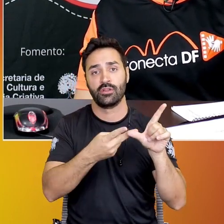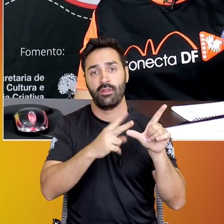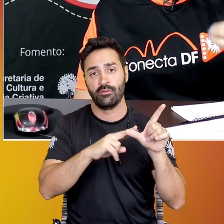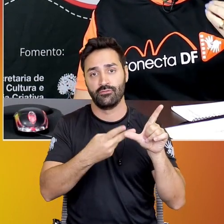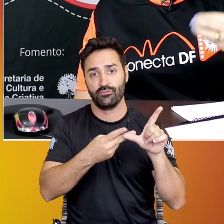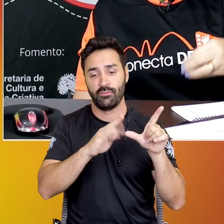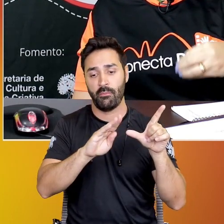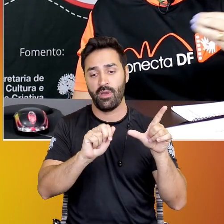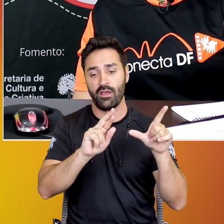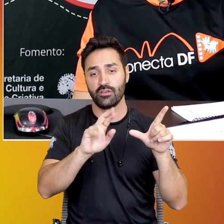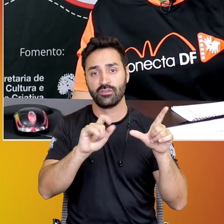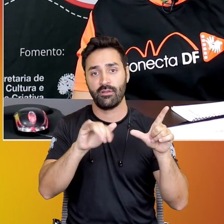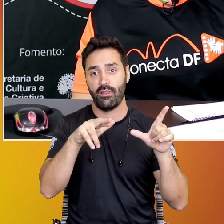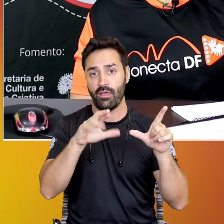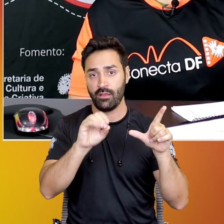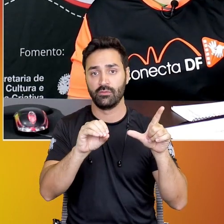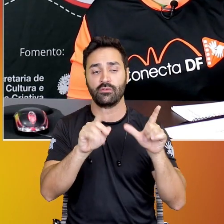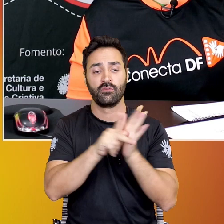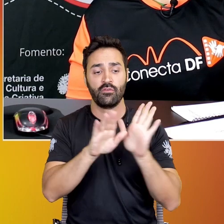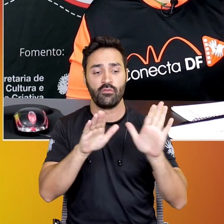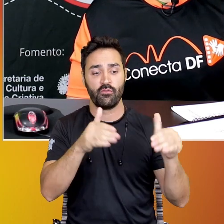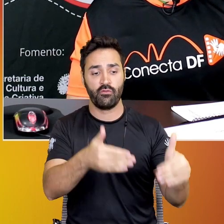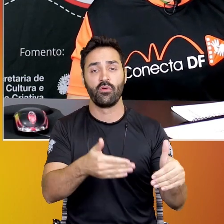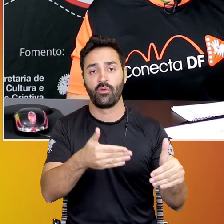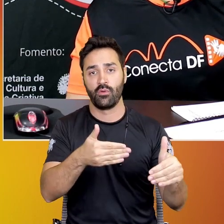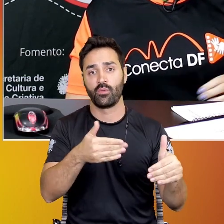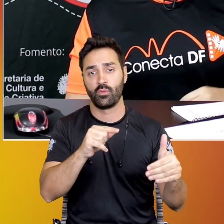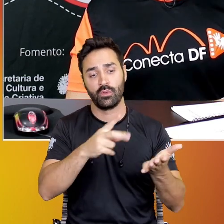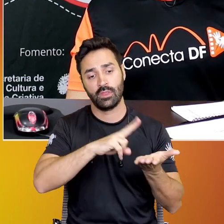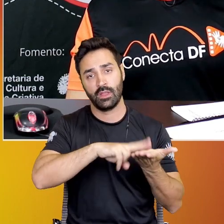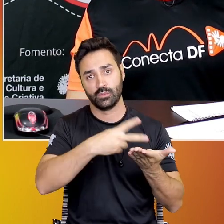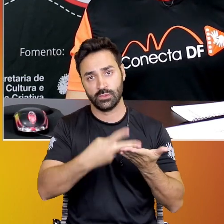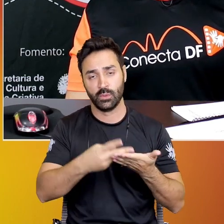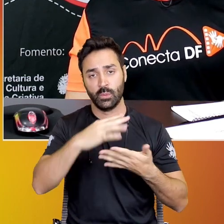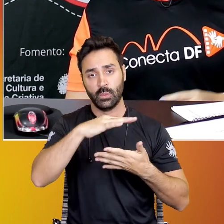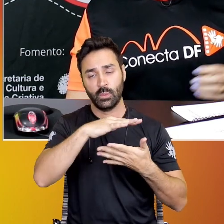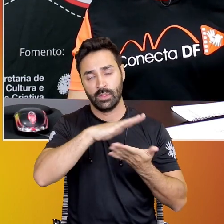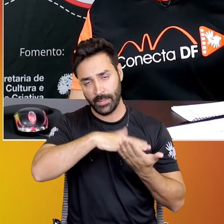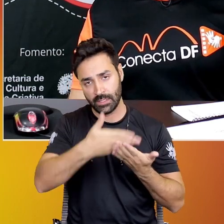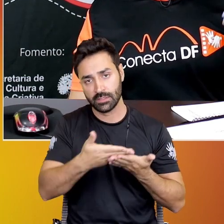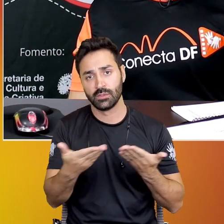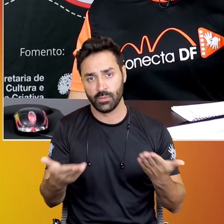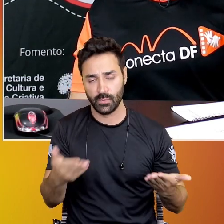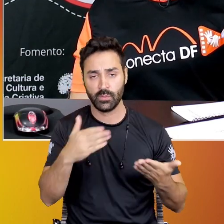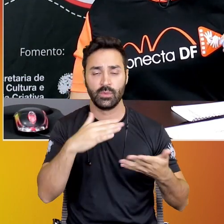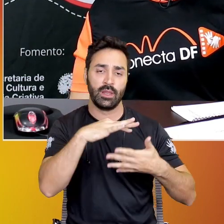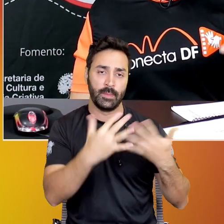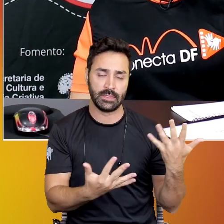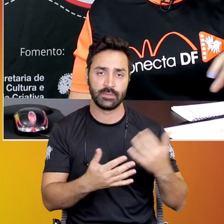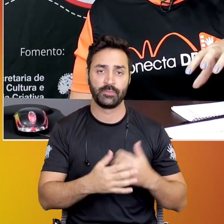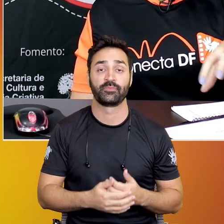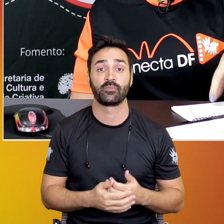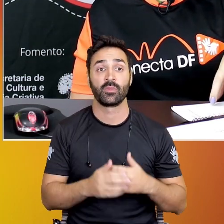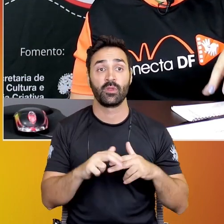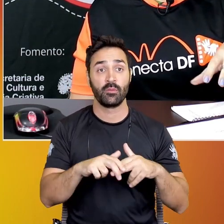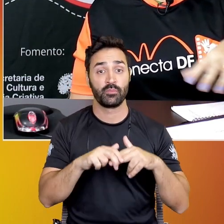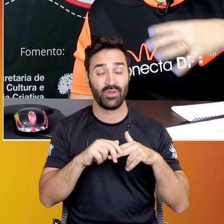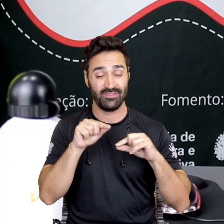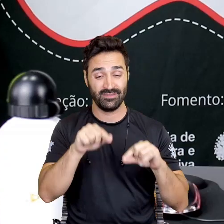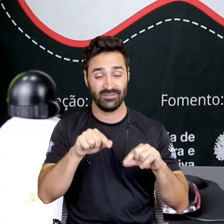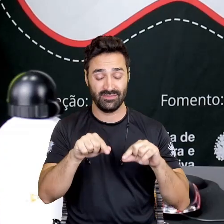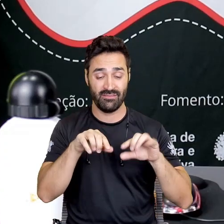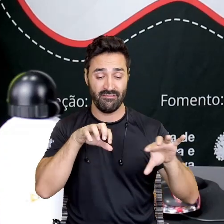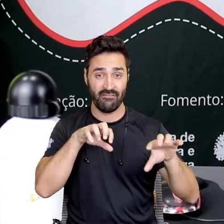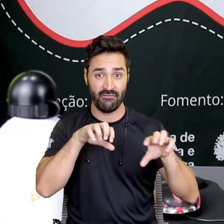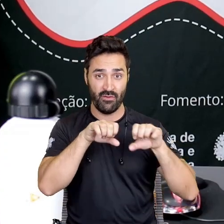voltada para a tradução e interpretação, tá? E essa formação me